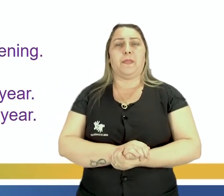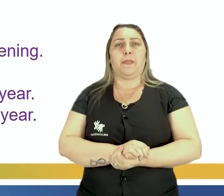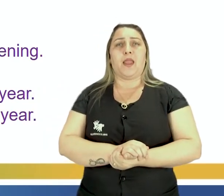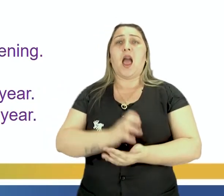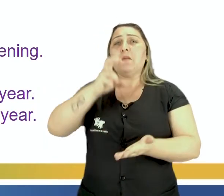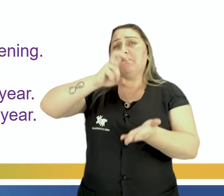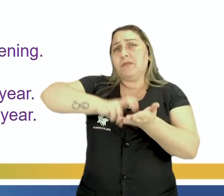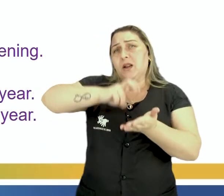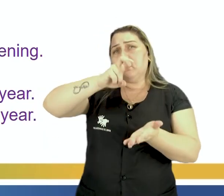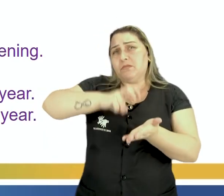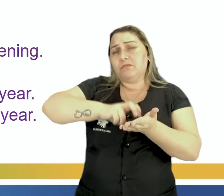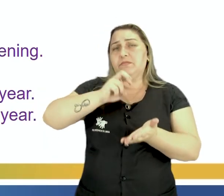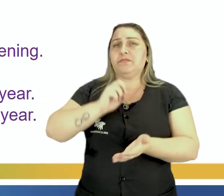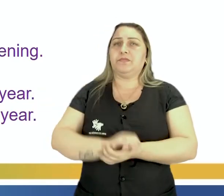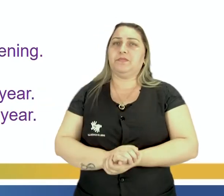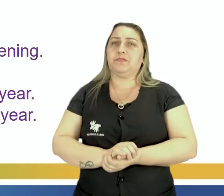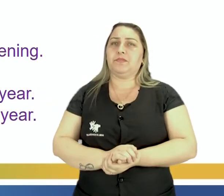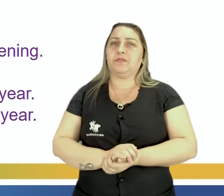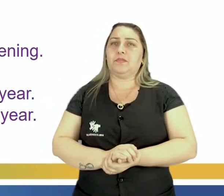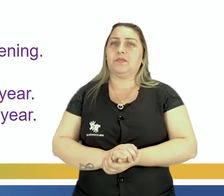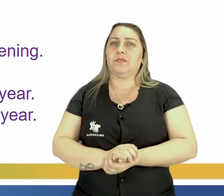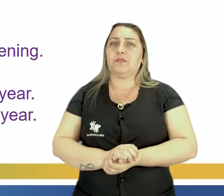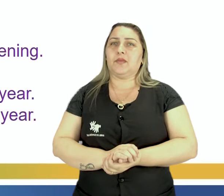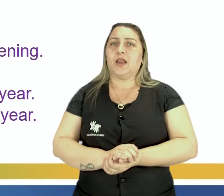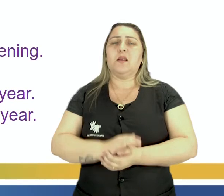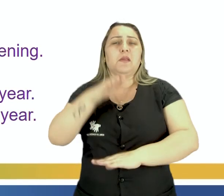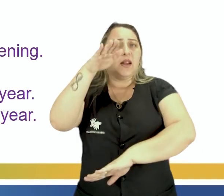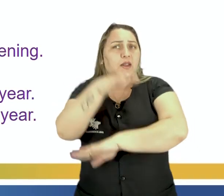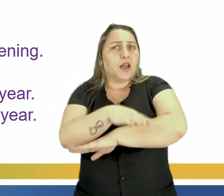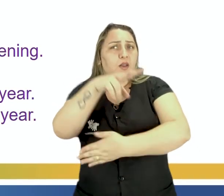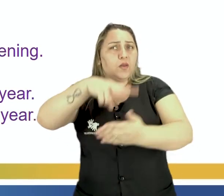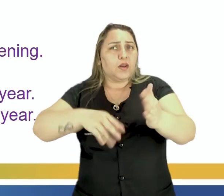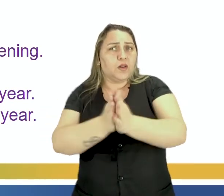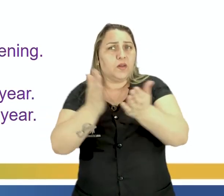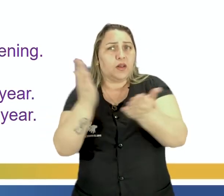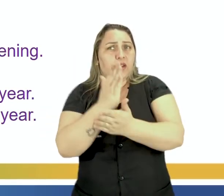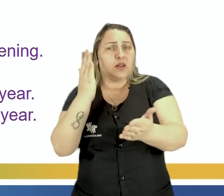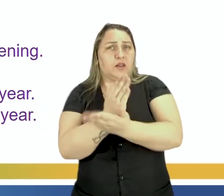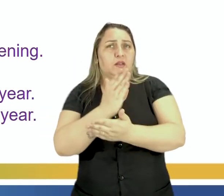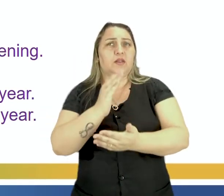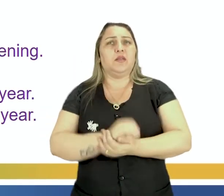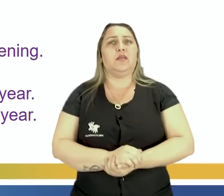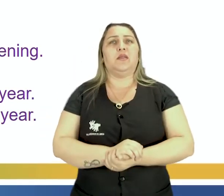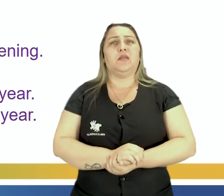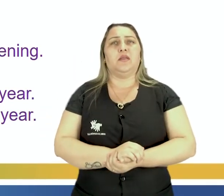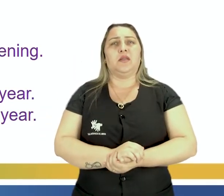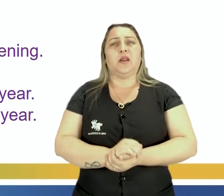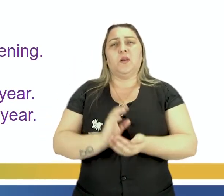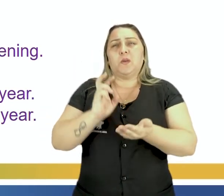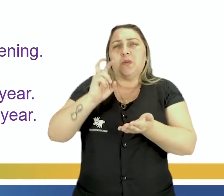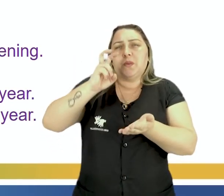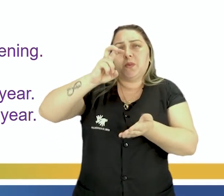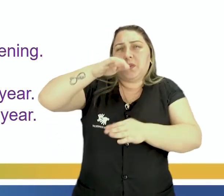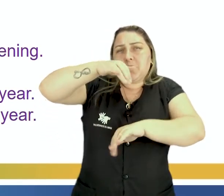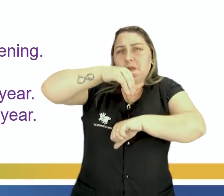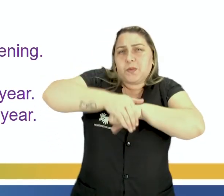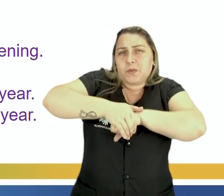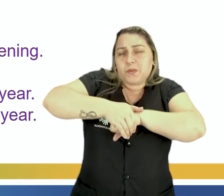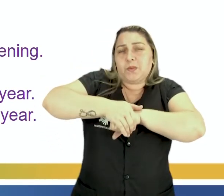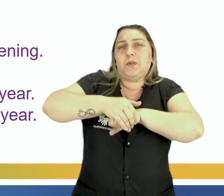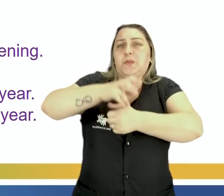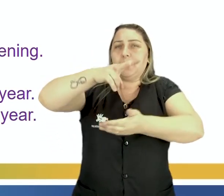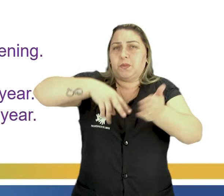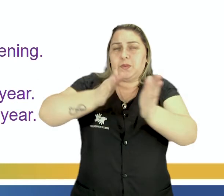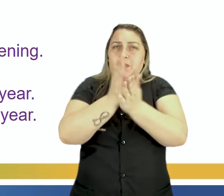pela manhã. In the afternoon, pela tarde. E in the evening, pela noitinha. Ou